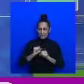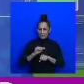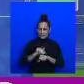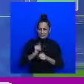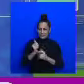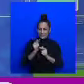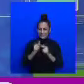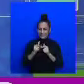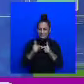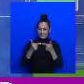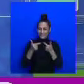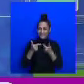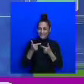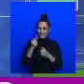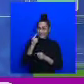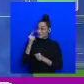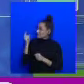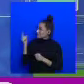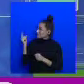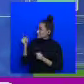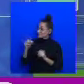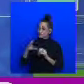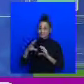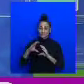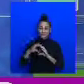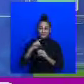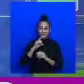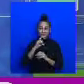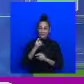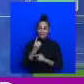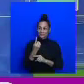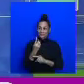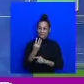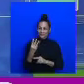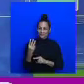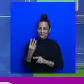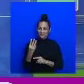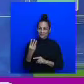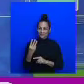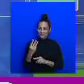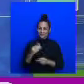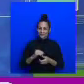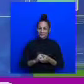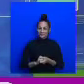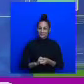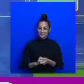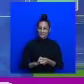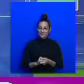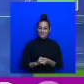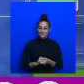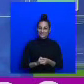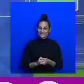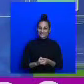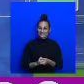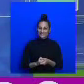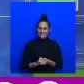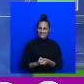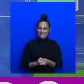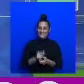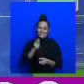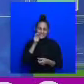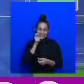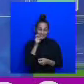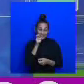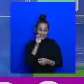Pode chamar que a sorte vem. Tá na tela, bola verde, número 13. Verde, 13.